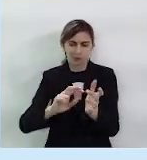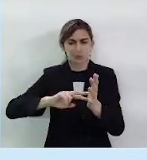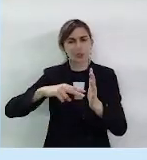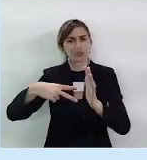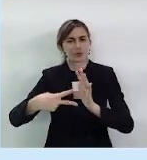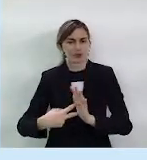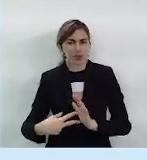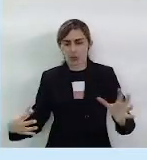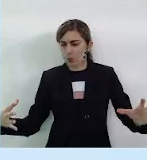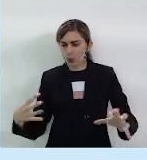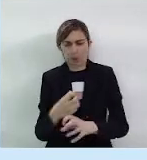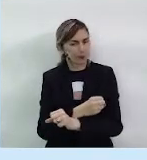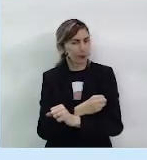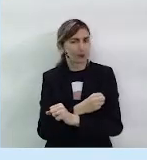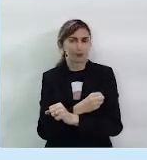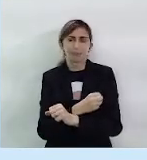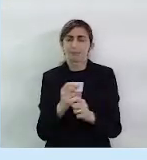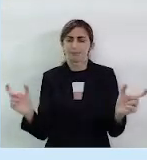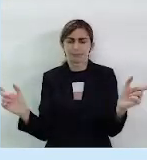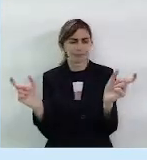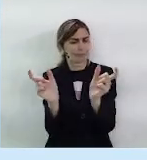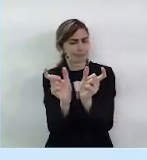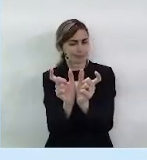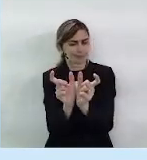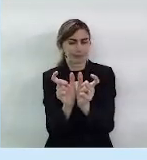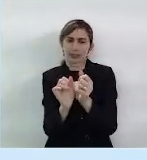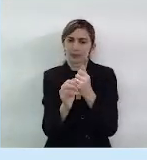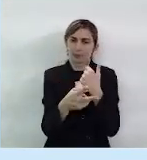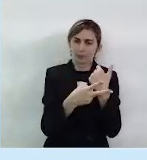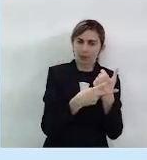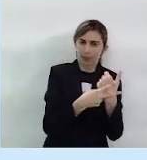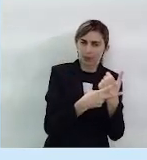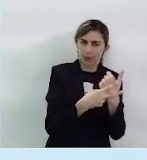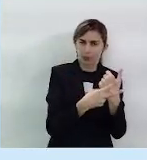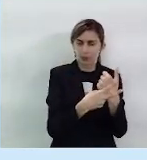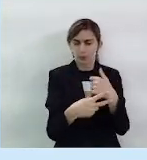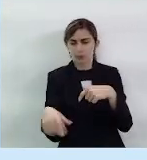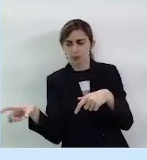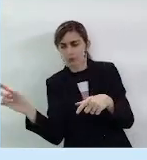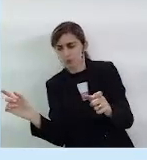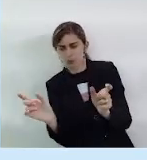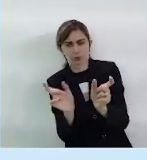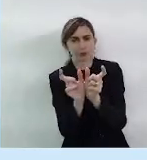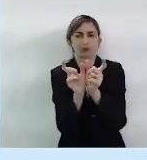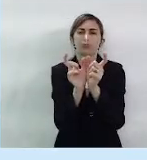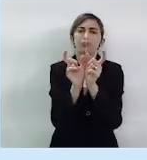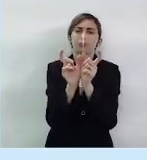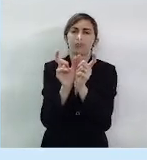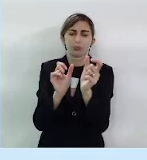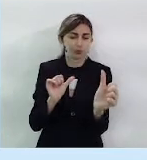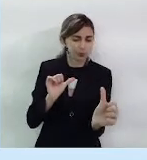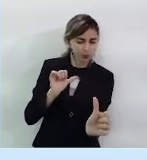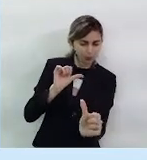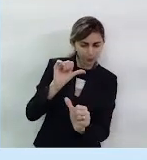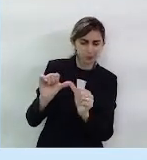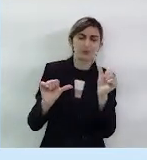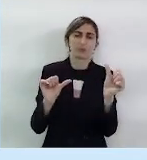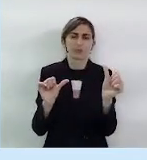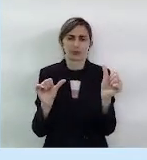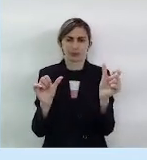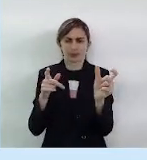sentido completo. E se entre o verbo e o seu complemento eu modifico